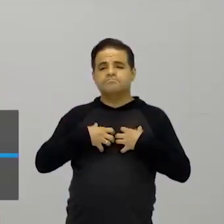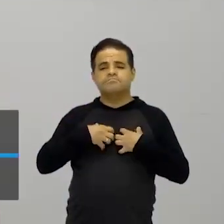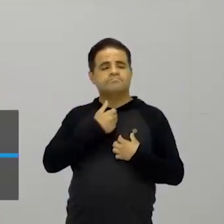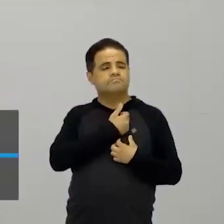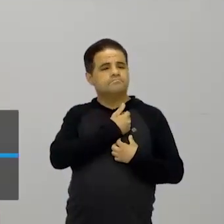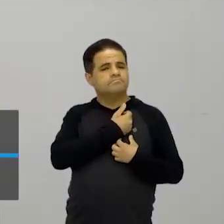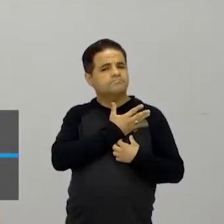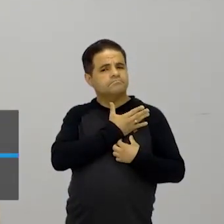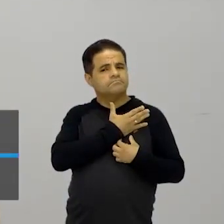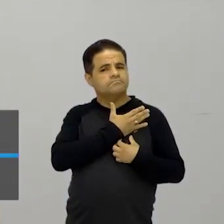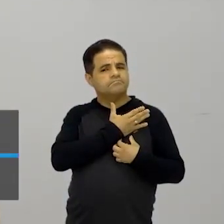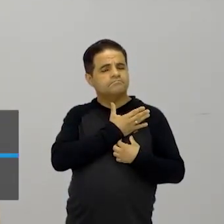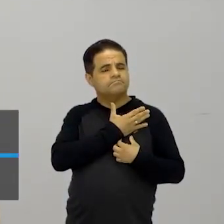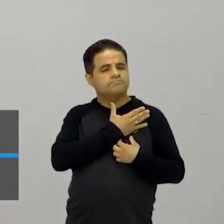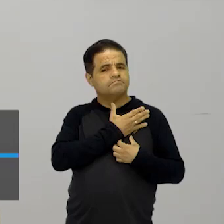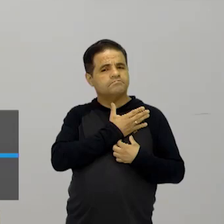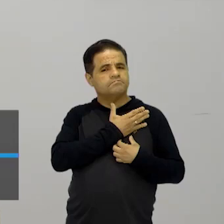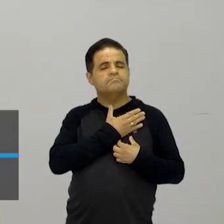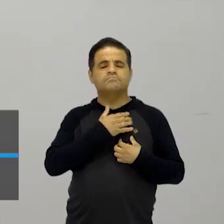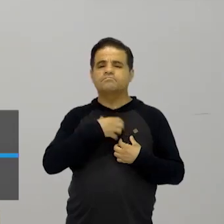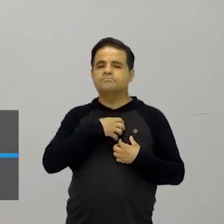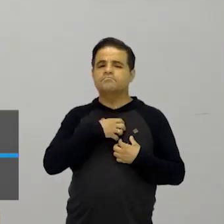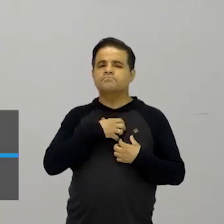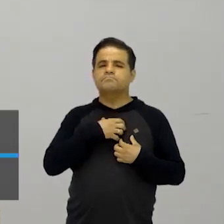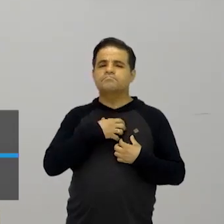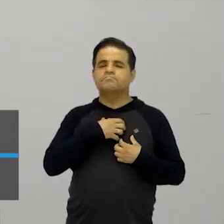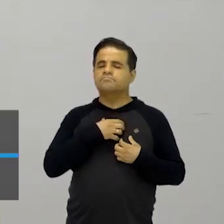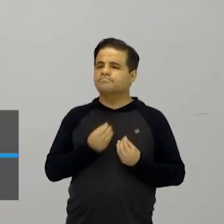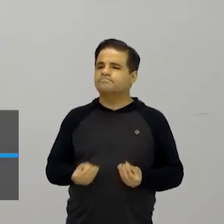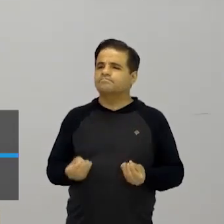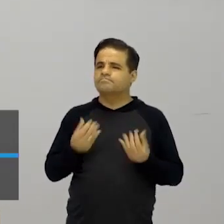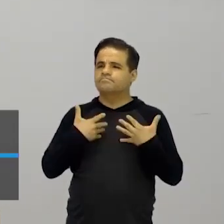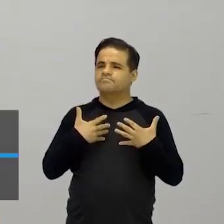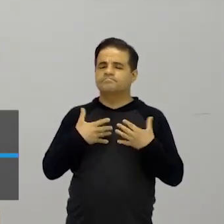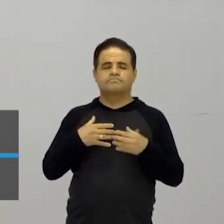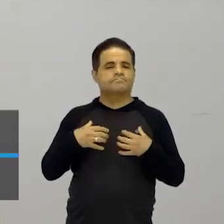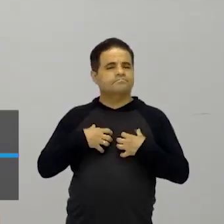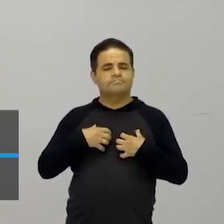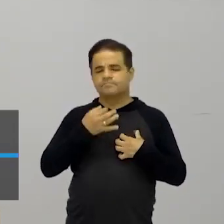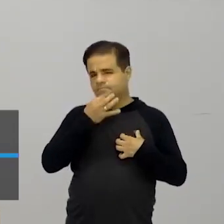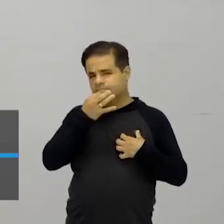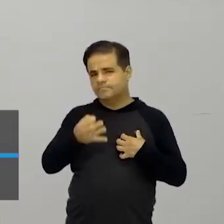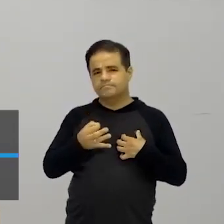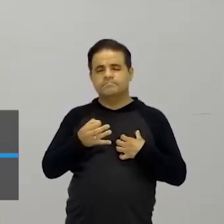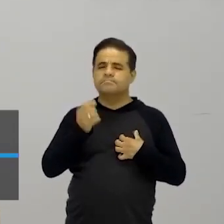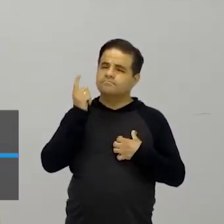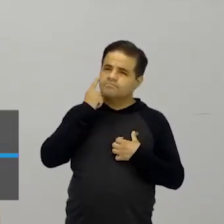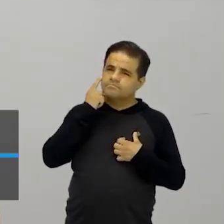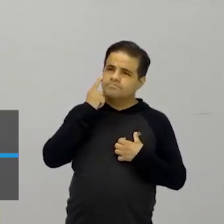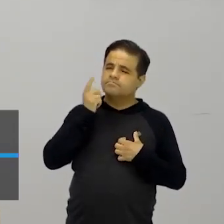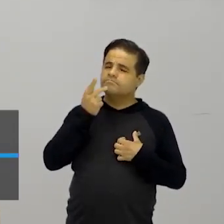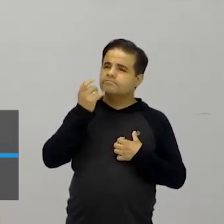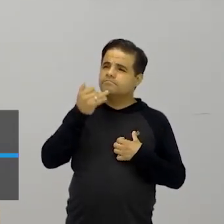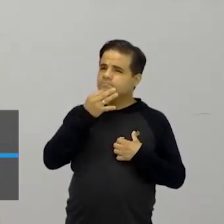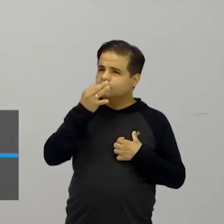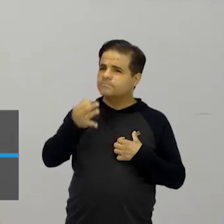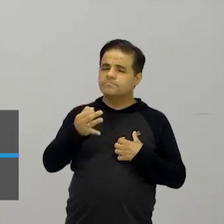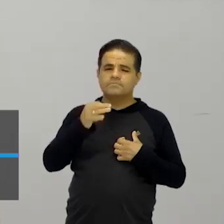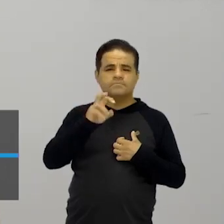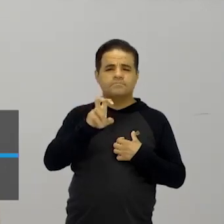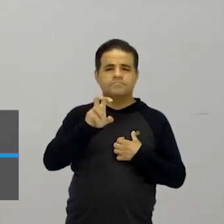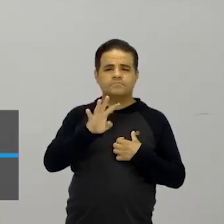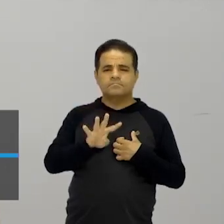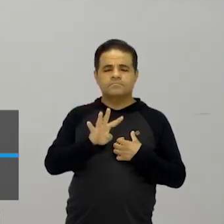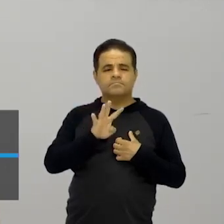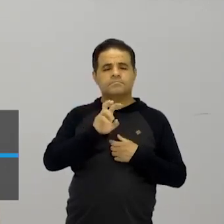discriminação esse Dr. Dominic Zener, ele está mencionando, né? O que ele menciona aí nesse vídeo de